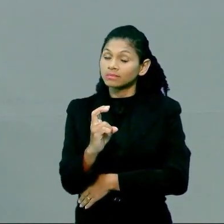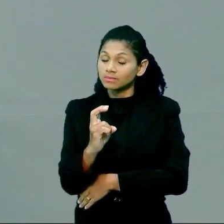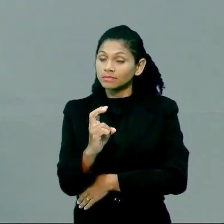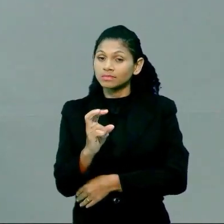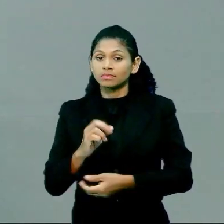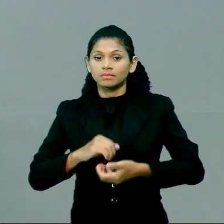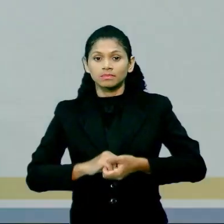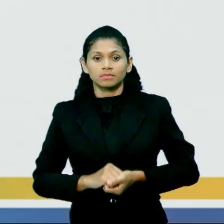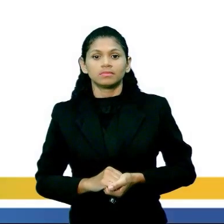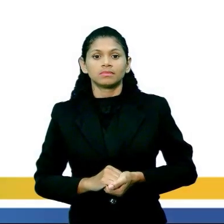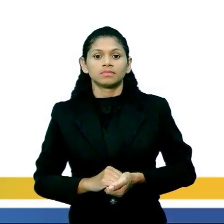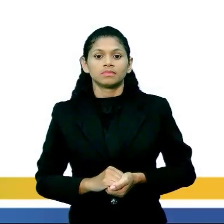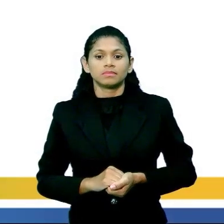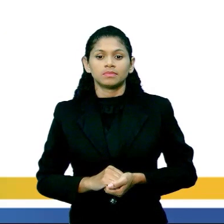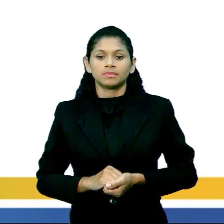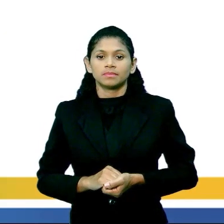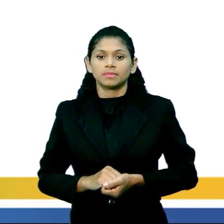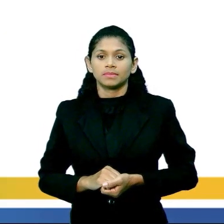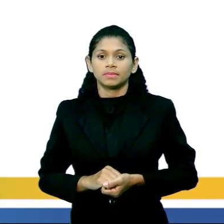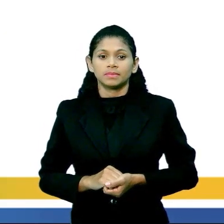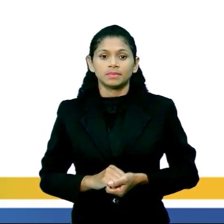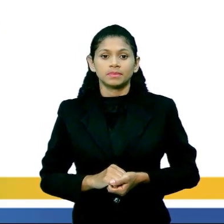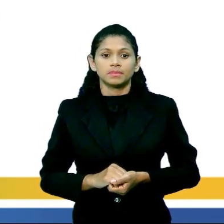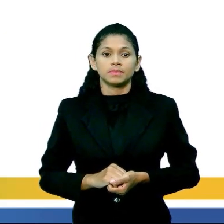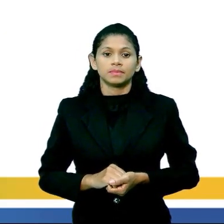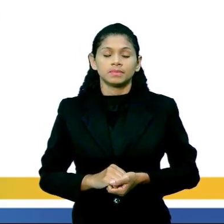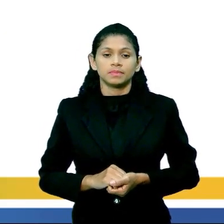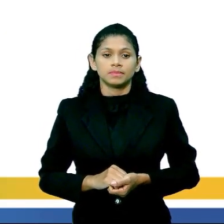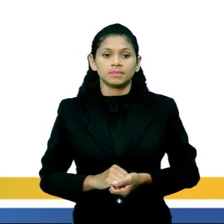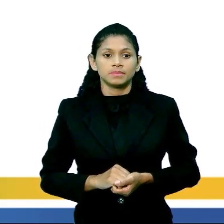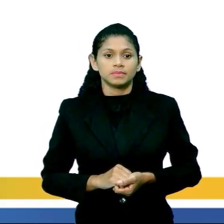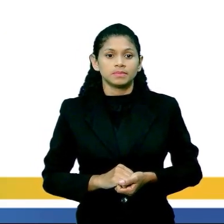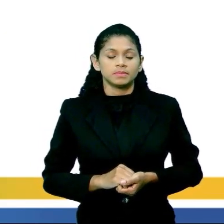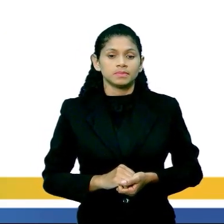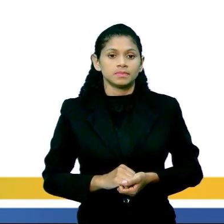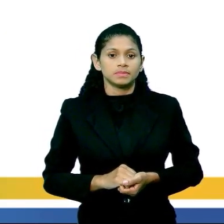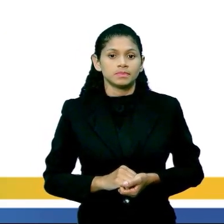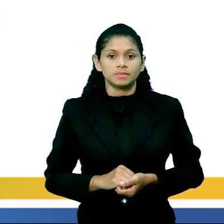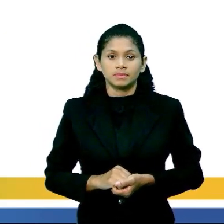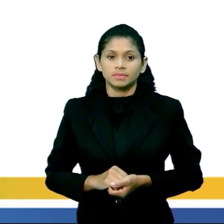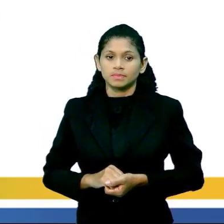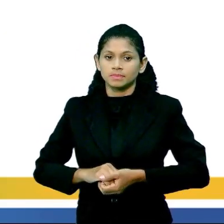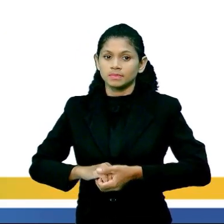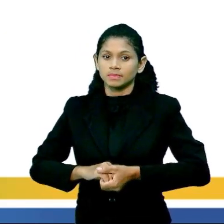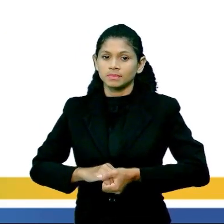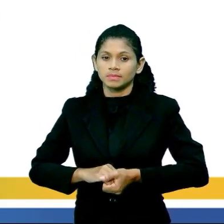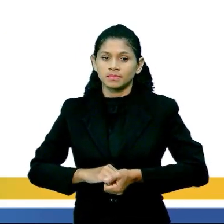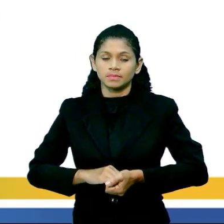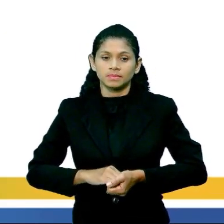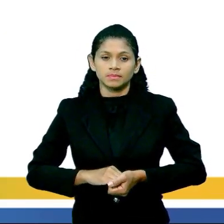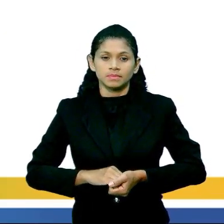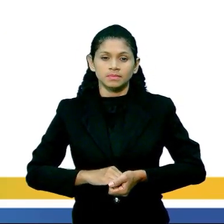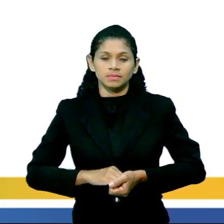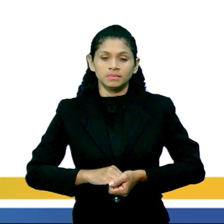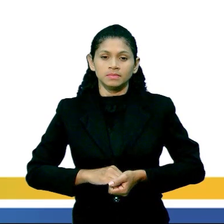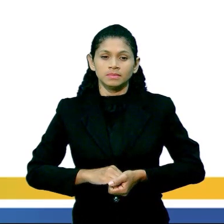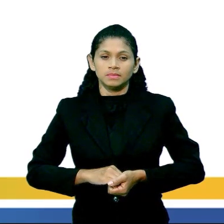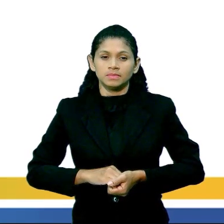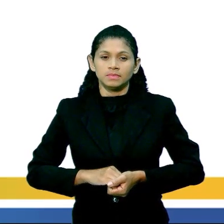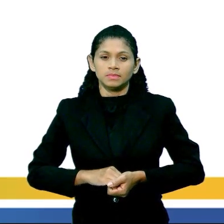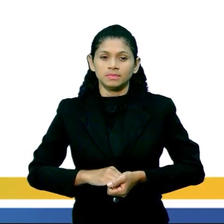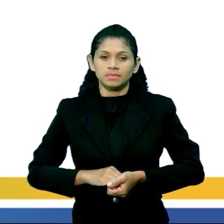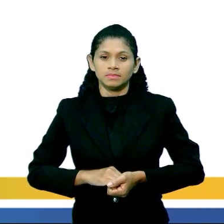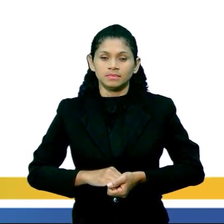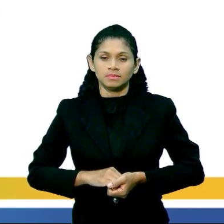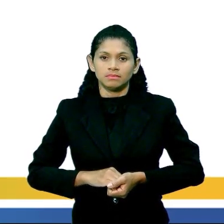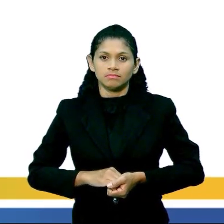errar é maior, que é 80%, tá? Então tá lá. Eu tenho tantos irmãos que não